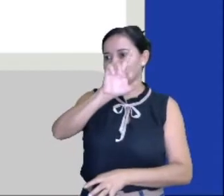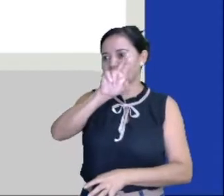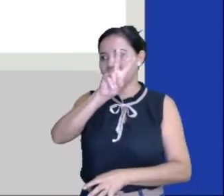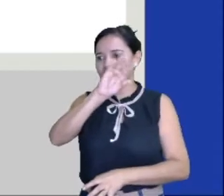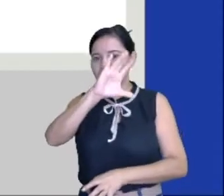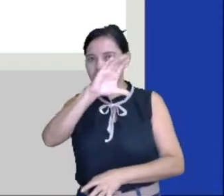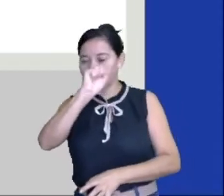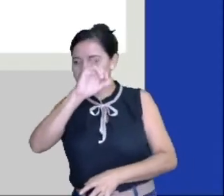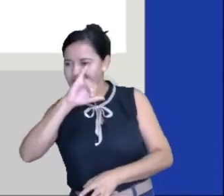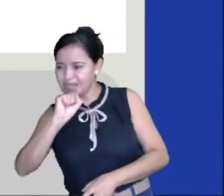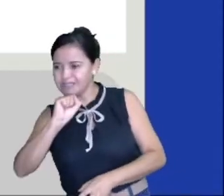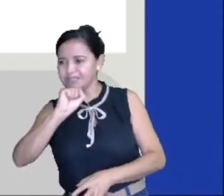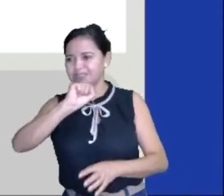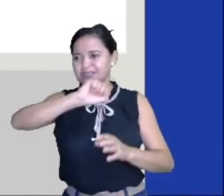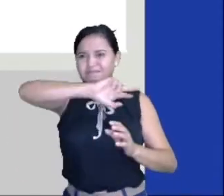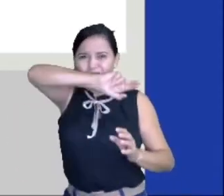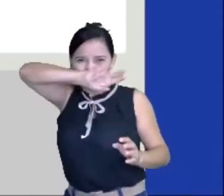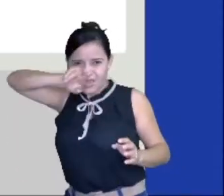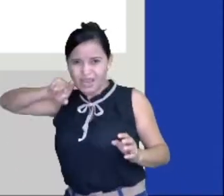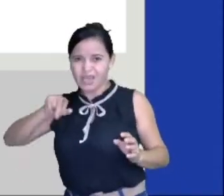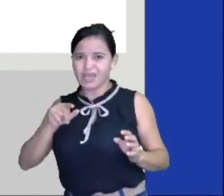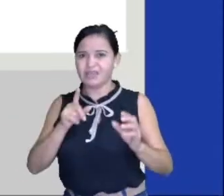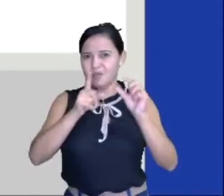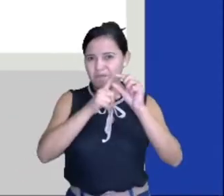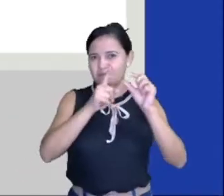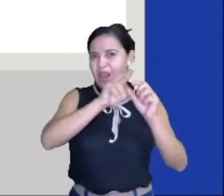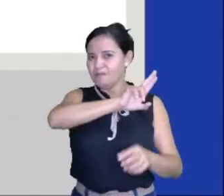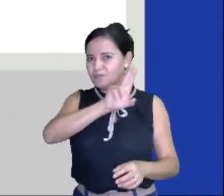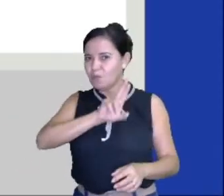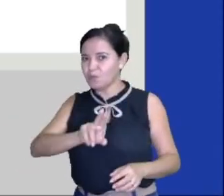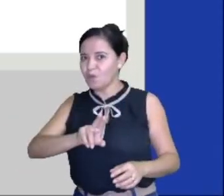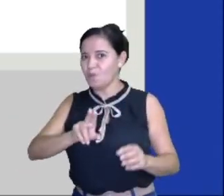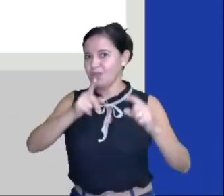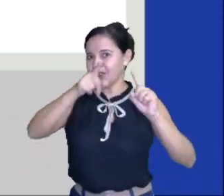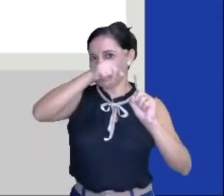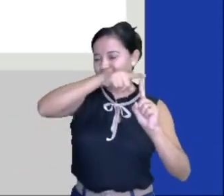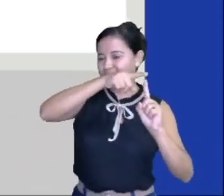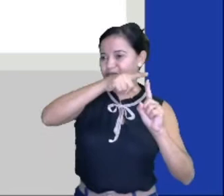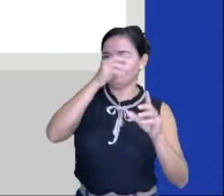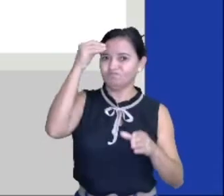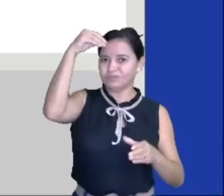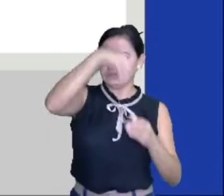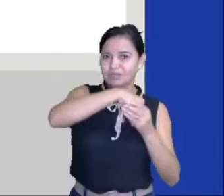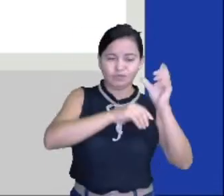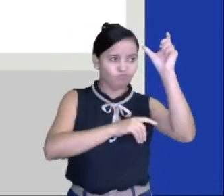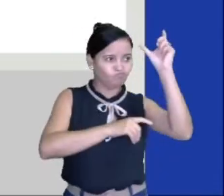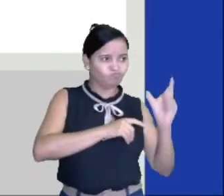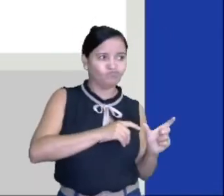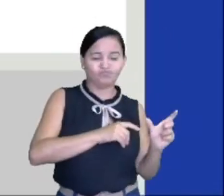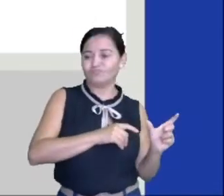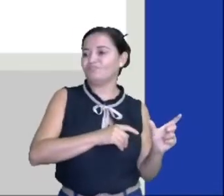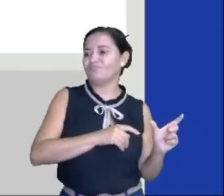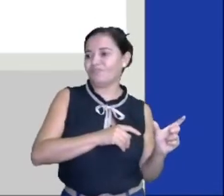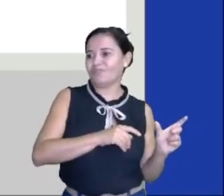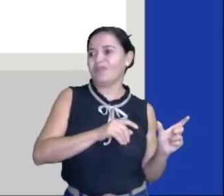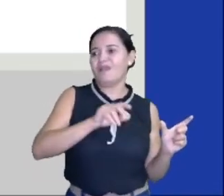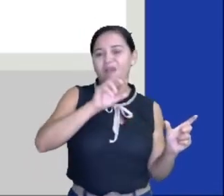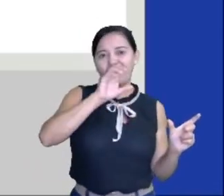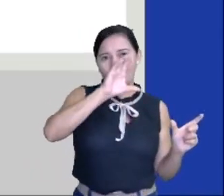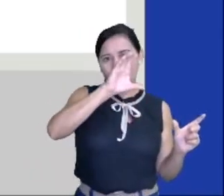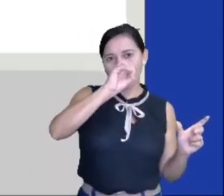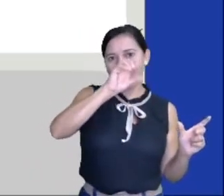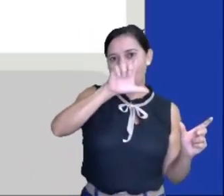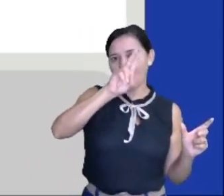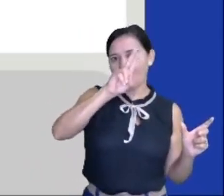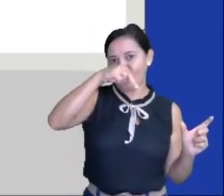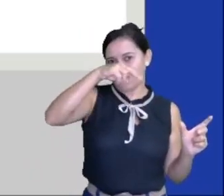coxígea. Essas vértebras servem como uma proteção, como um arcabouço para a medula espinhal,